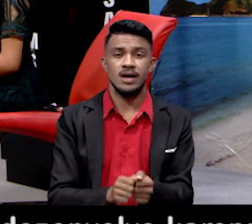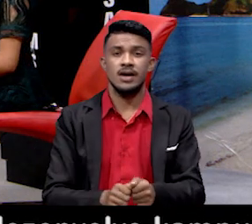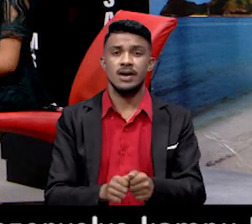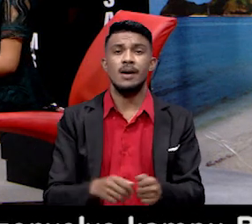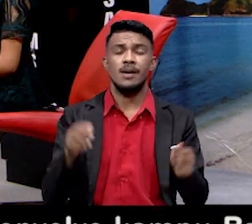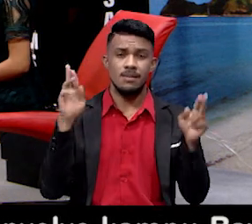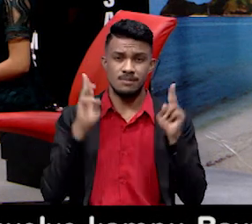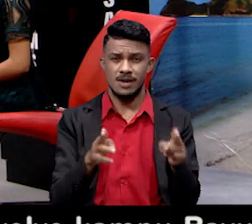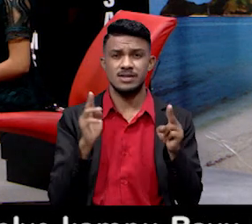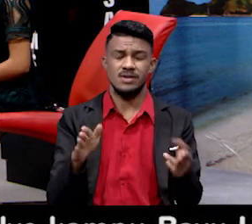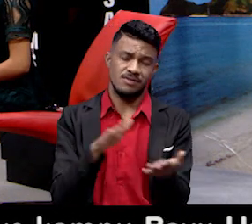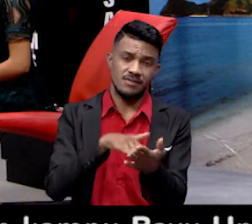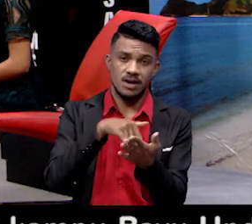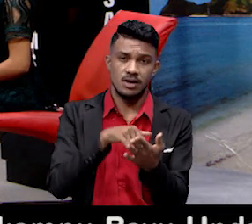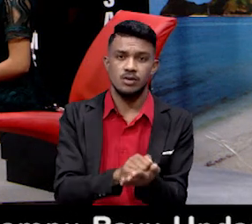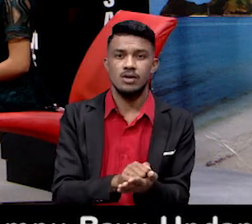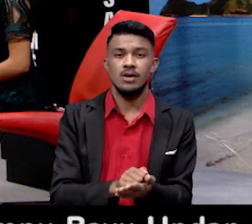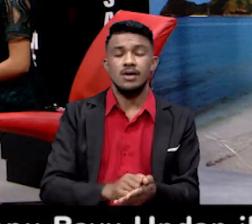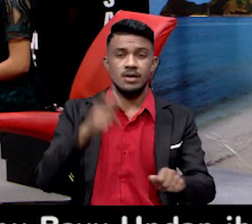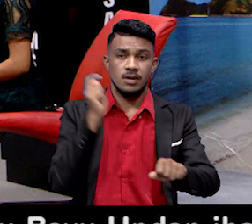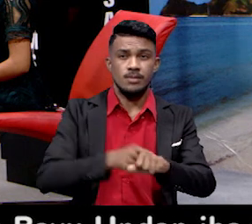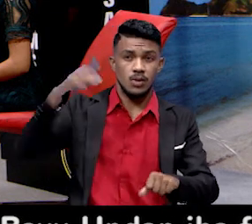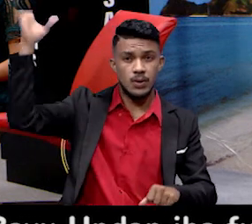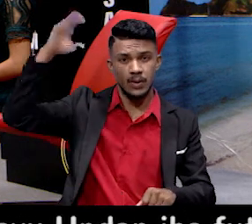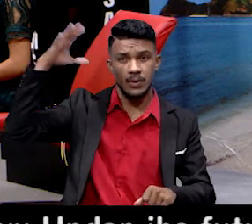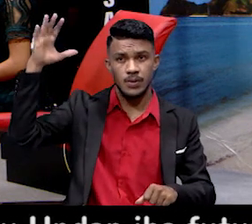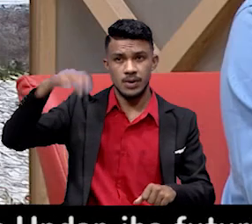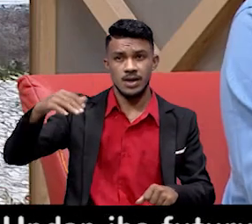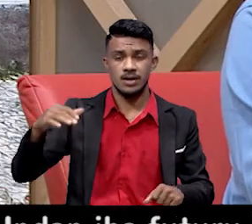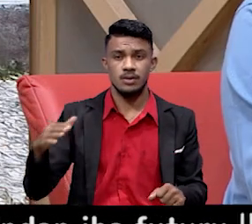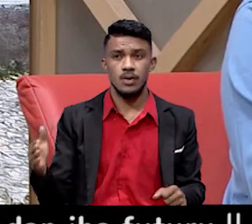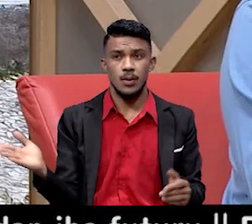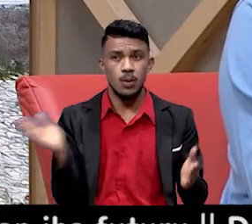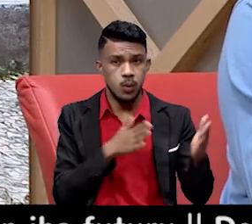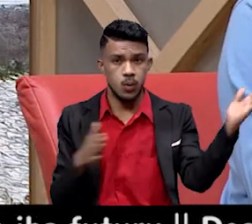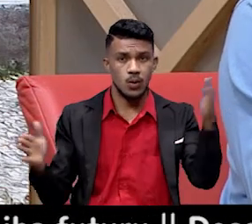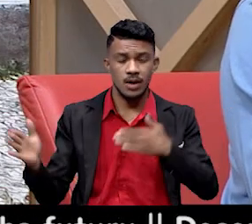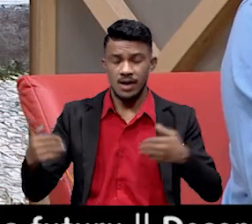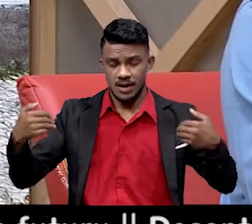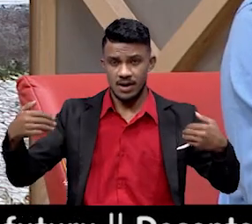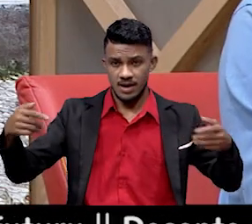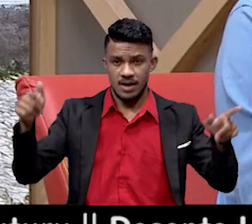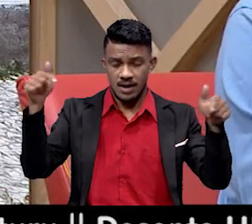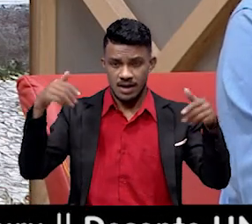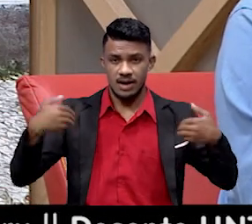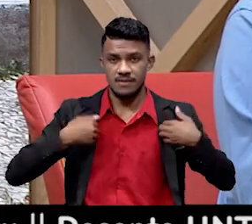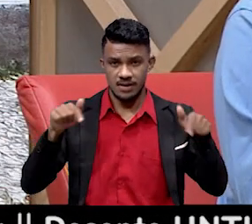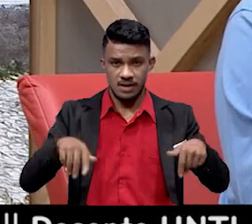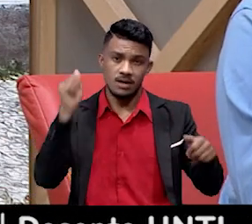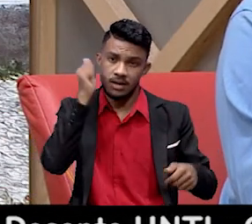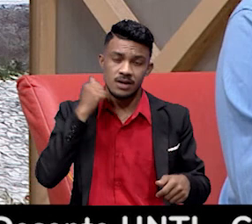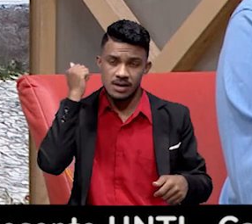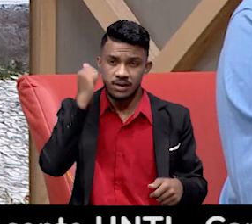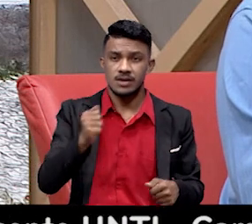fraco tambasa ida La Niña agora dau katu akontese ga iha Oceano Pasífiku Ekuatorial ene ba e depois